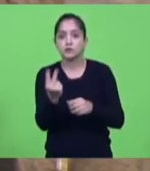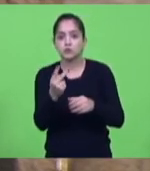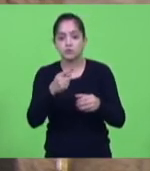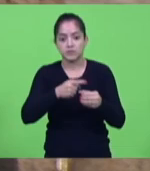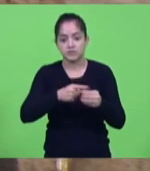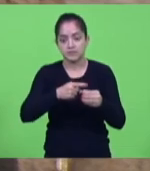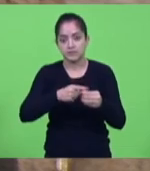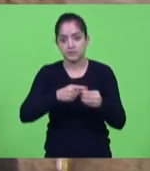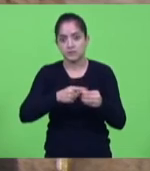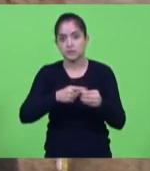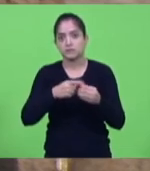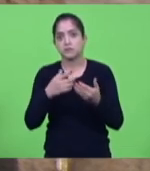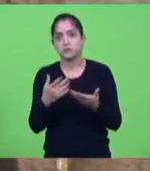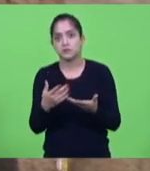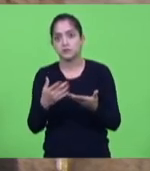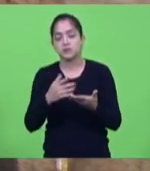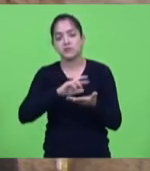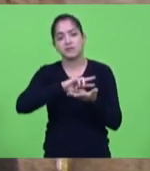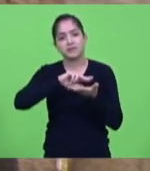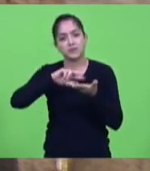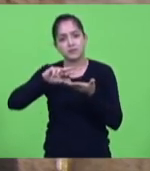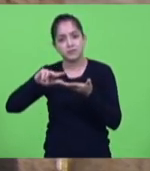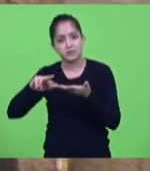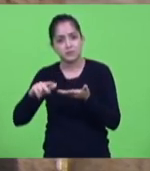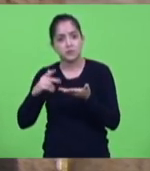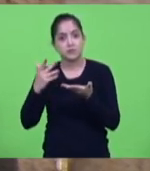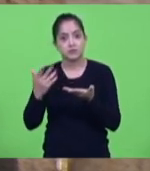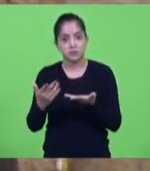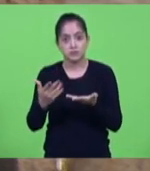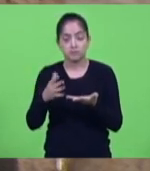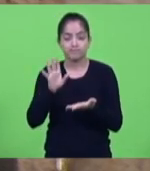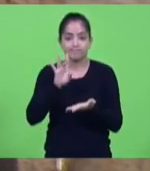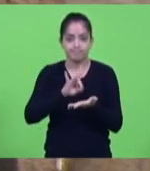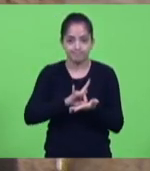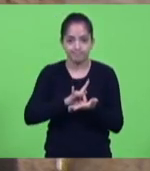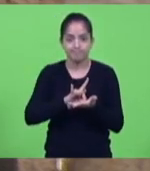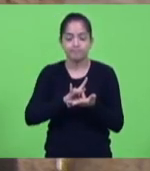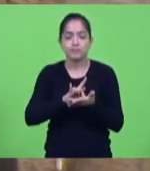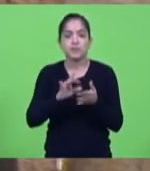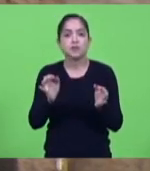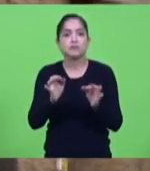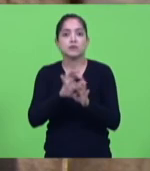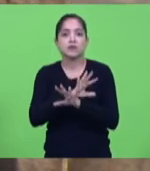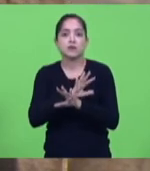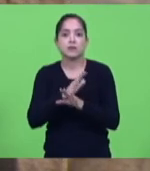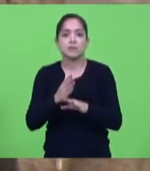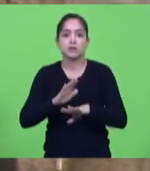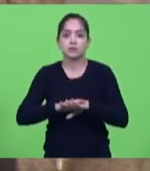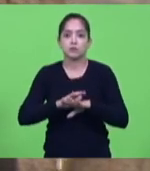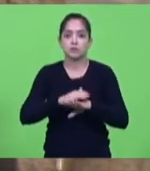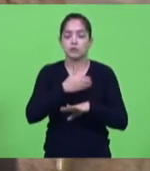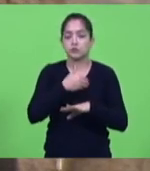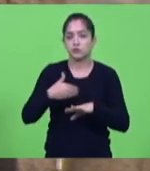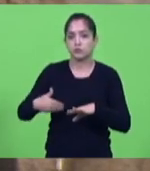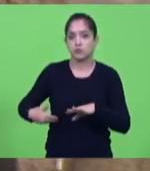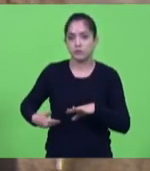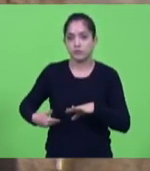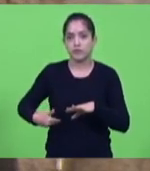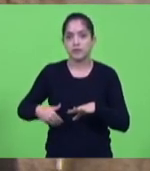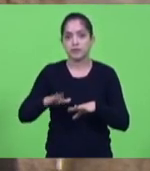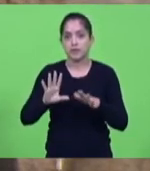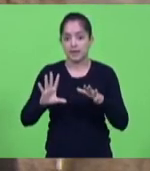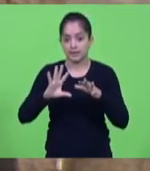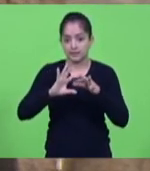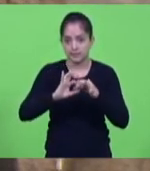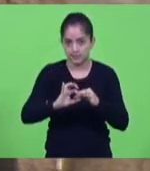várias situações que vão sendo realizadas e terminadas aí no governo, mas a interligação,